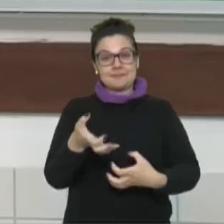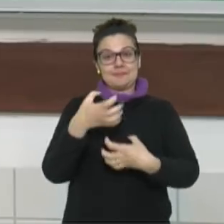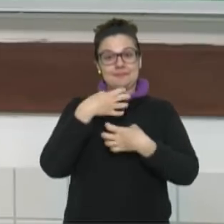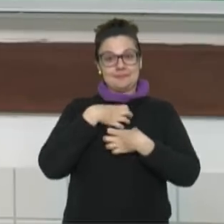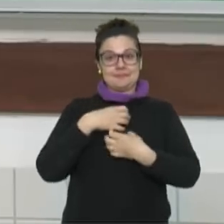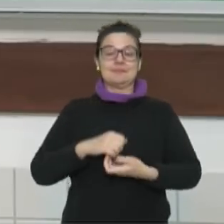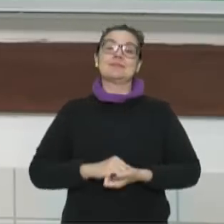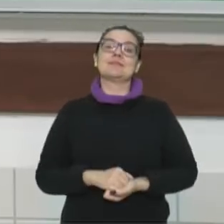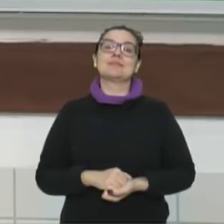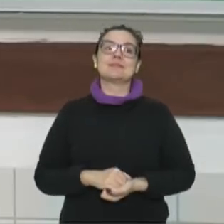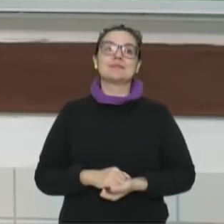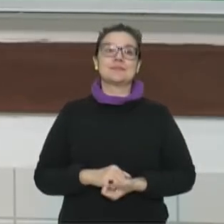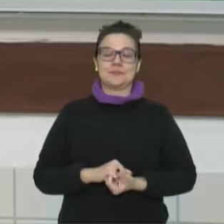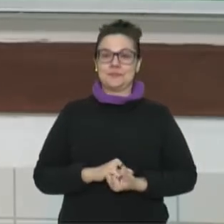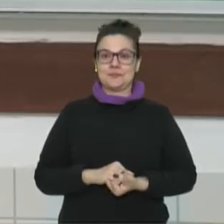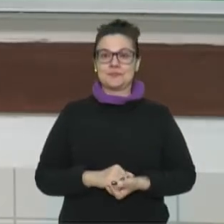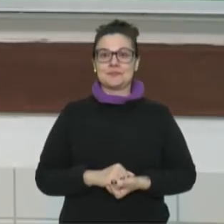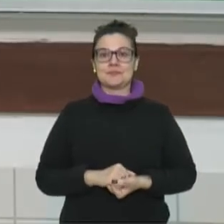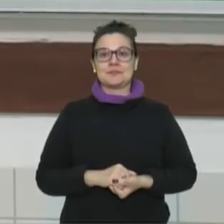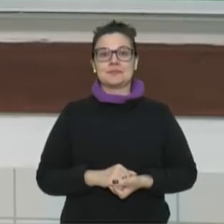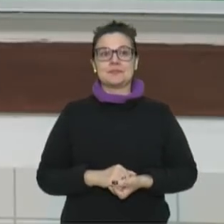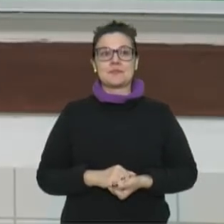sentir.